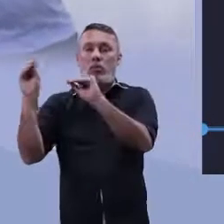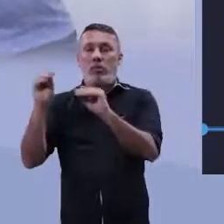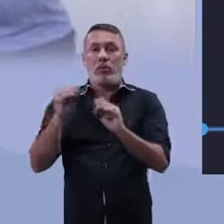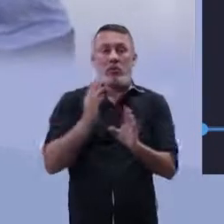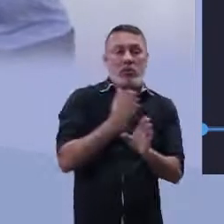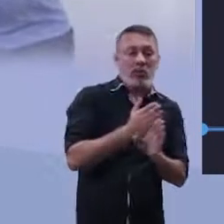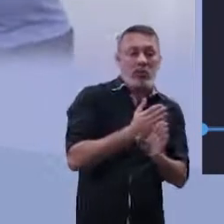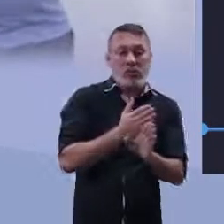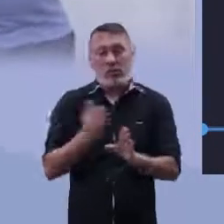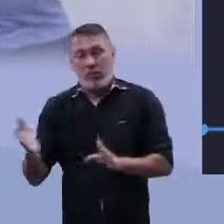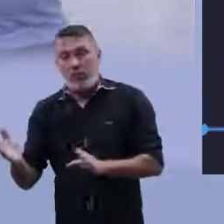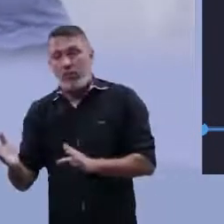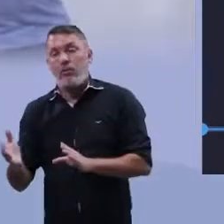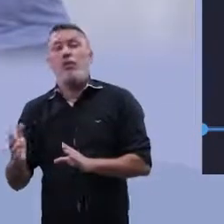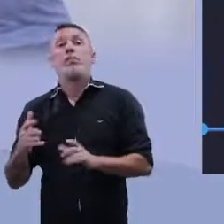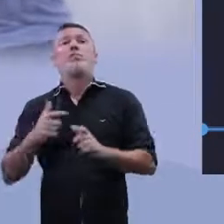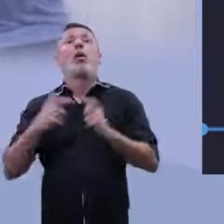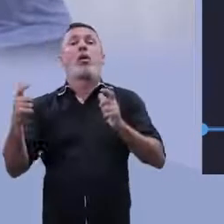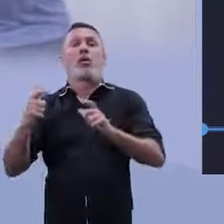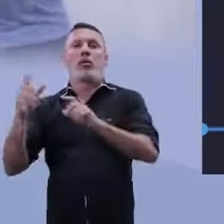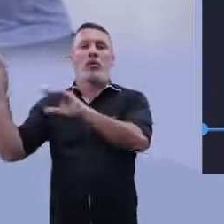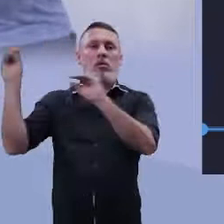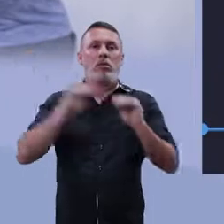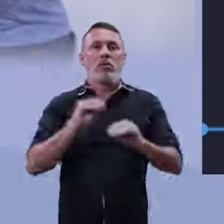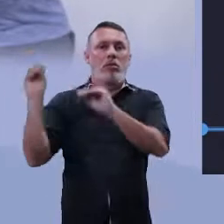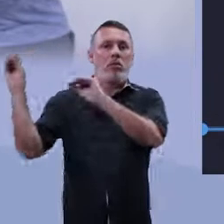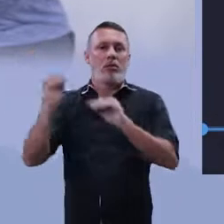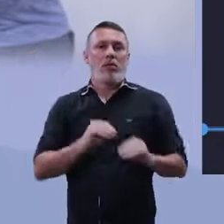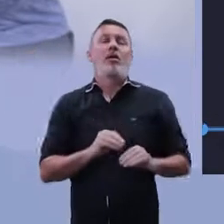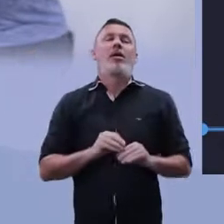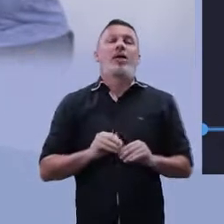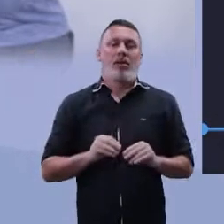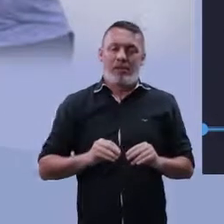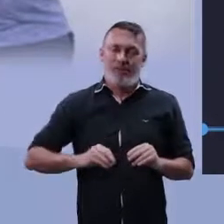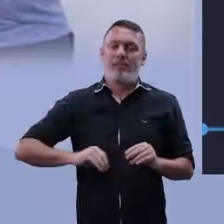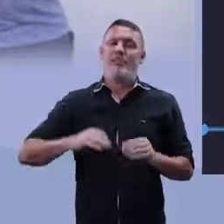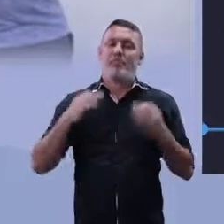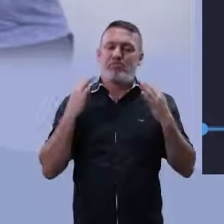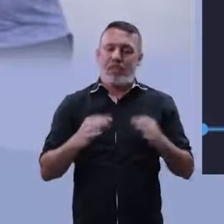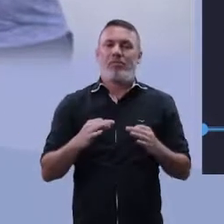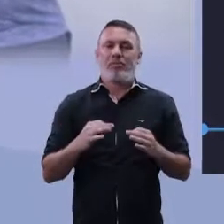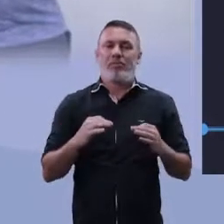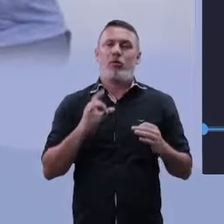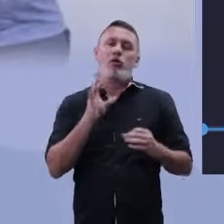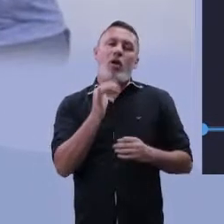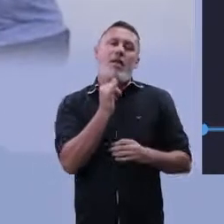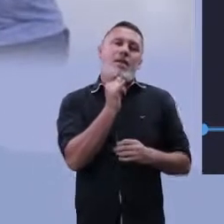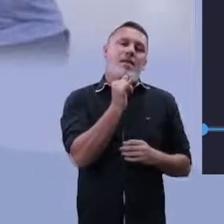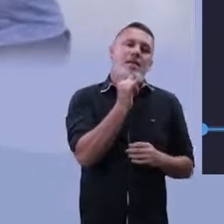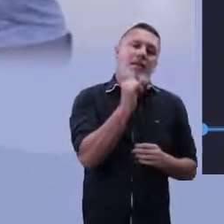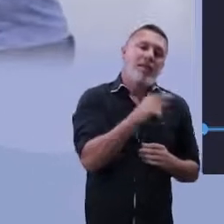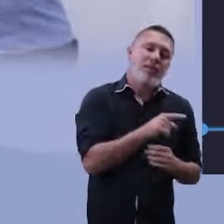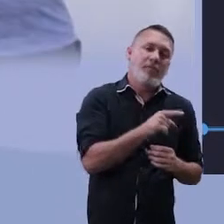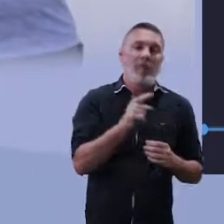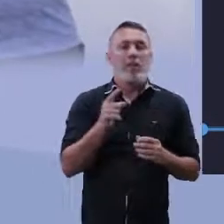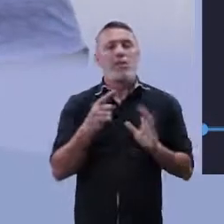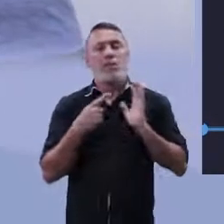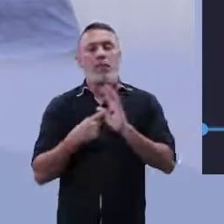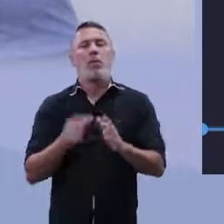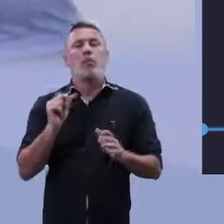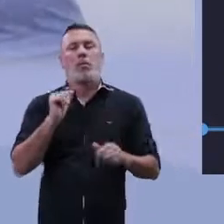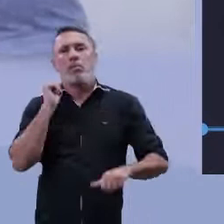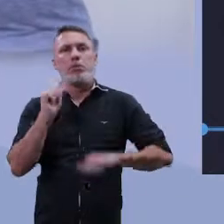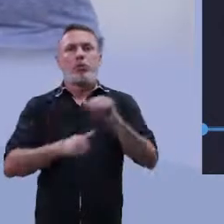falou. Né? No início, as pessoas estavam saindo. Agora está acontecendo o inverso, as pessoas estão vindo para o Brasil. Né? No